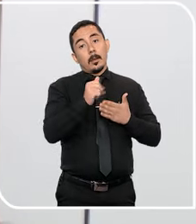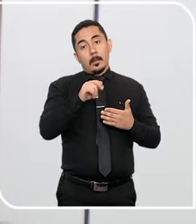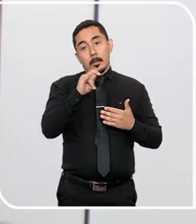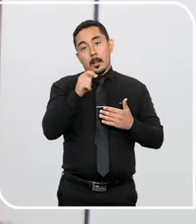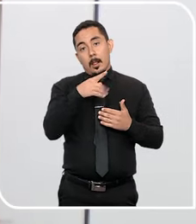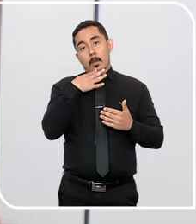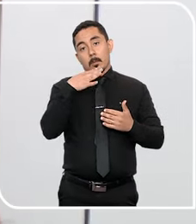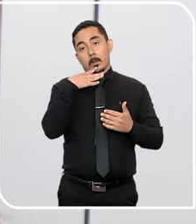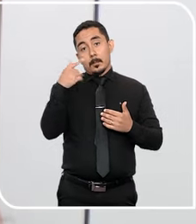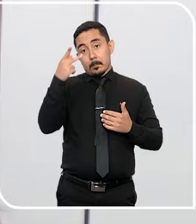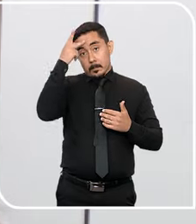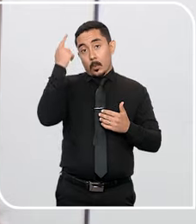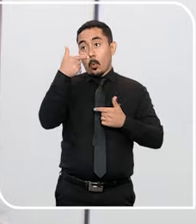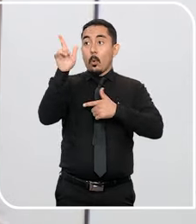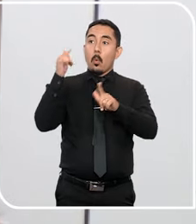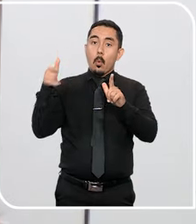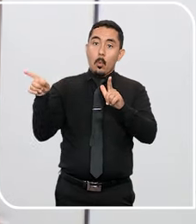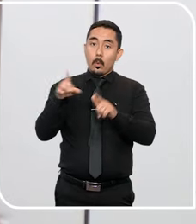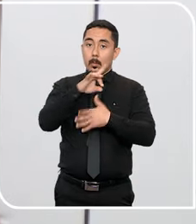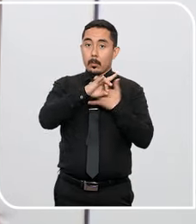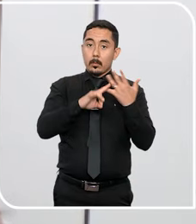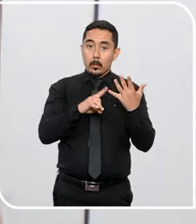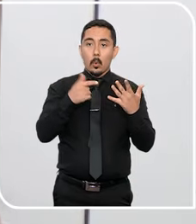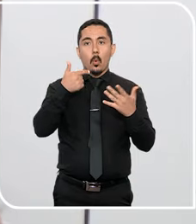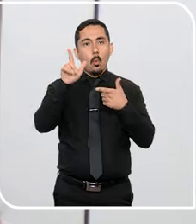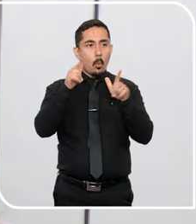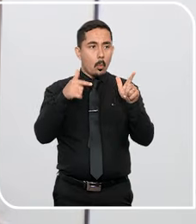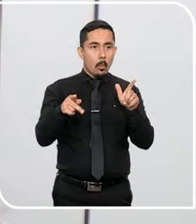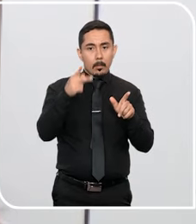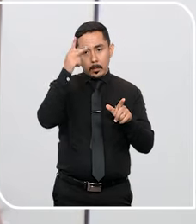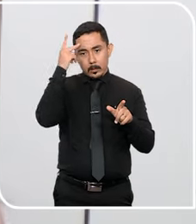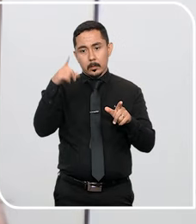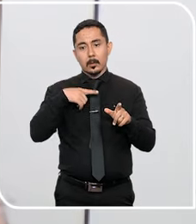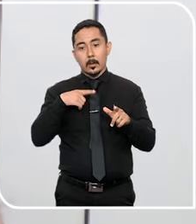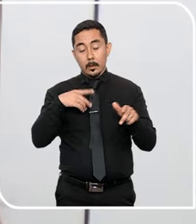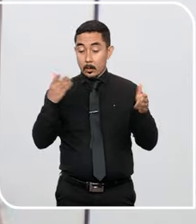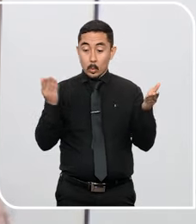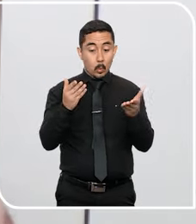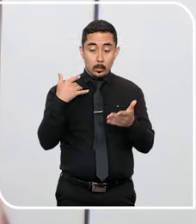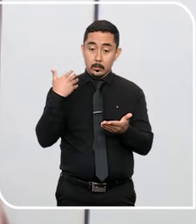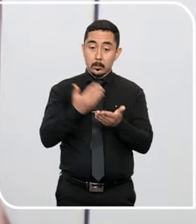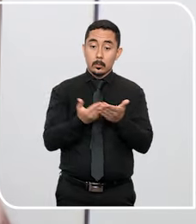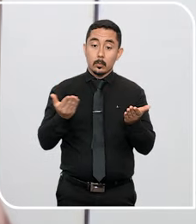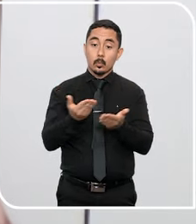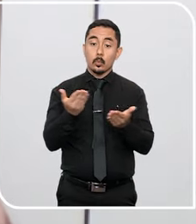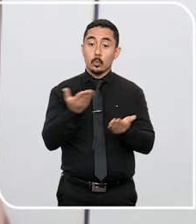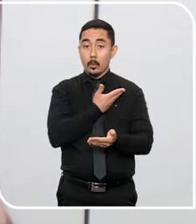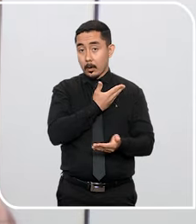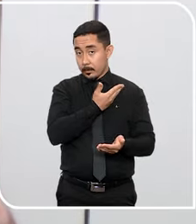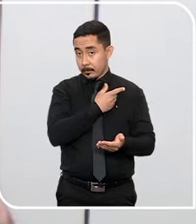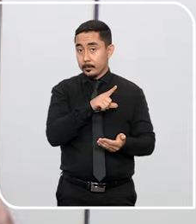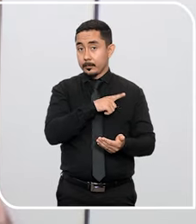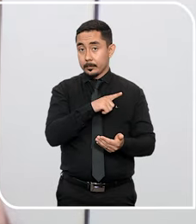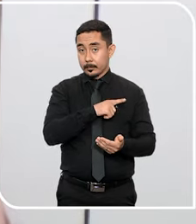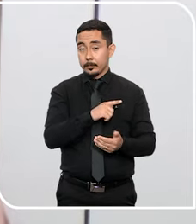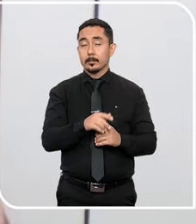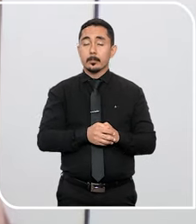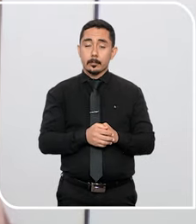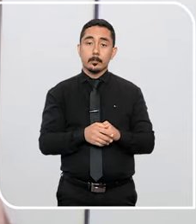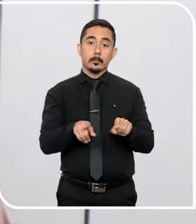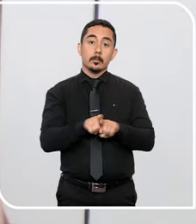eu conheci outras outras pessoas com deficiência né outras cadeirantes que inclusive somos amigas também